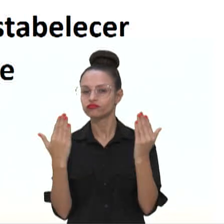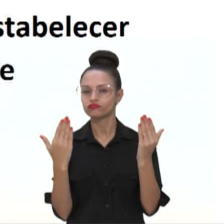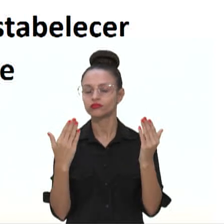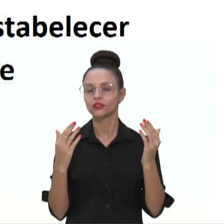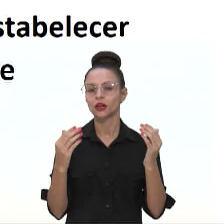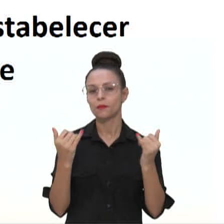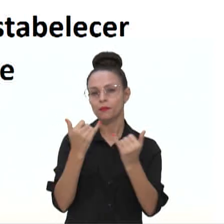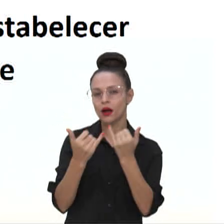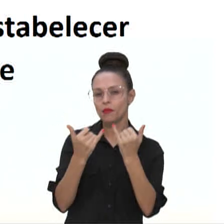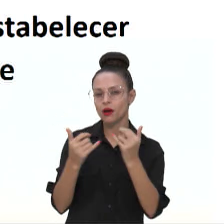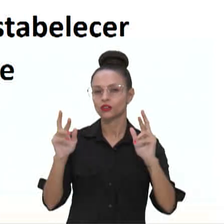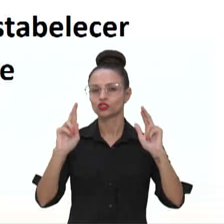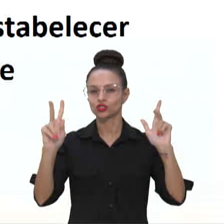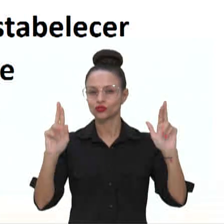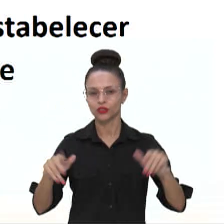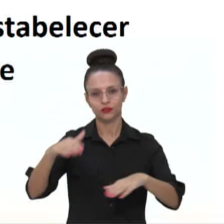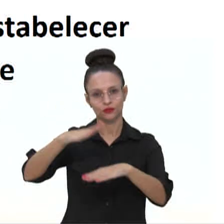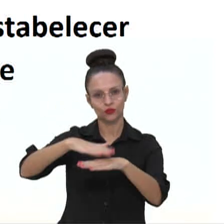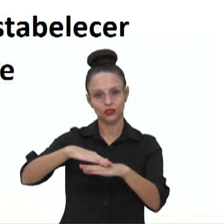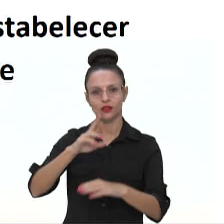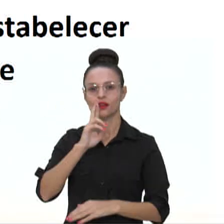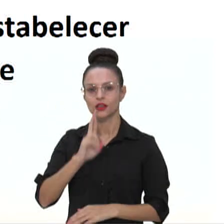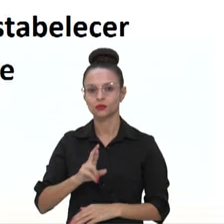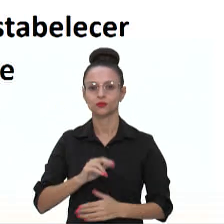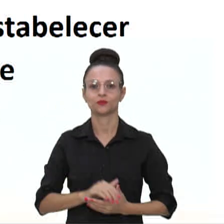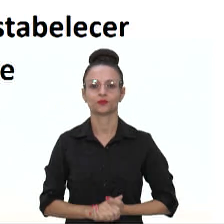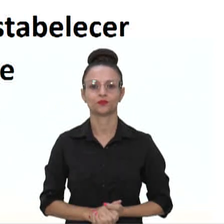e diferenças para você fazer. Vai lá.